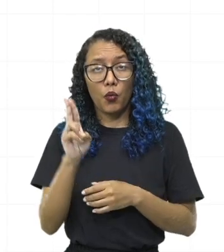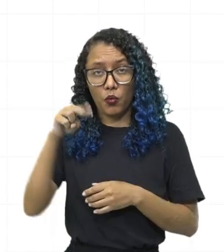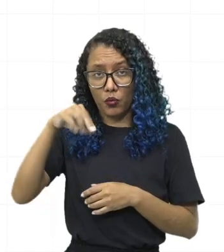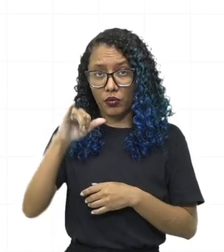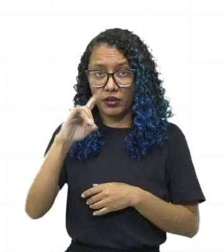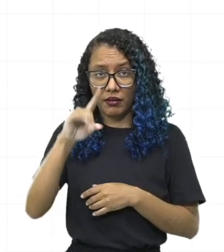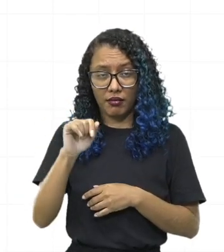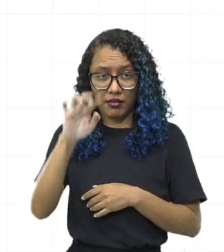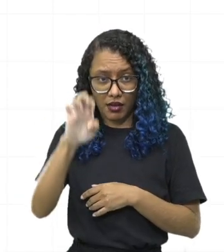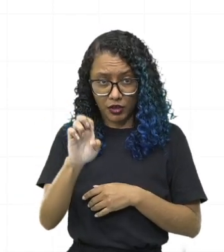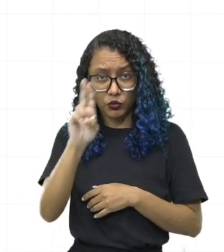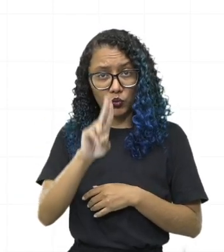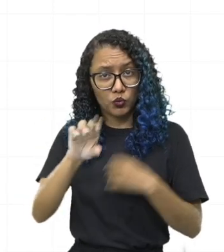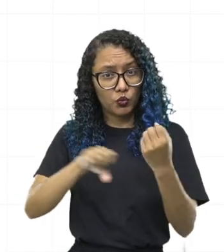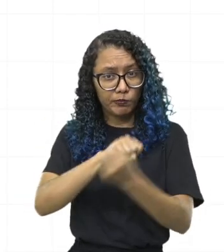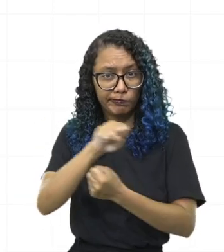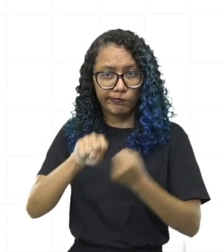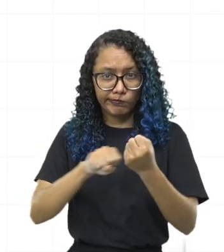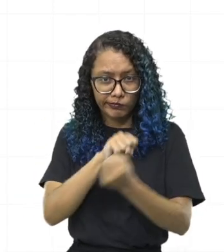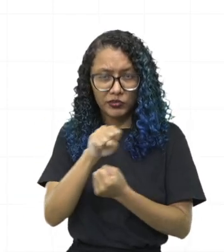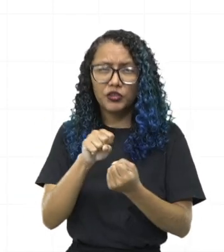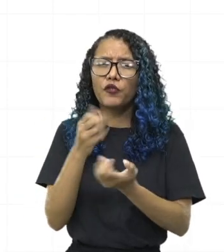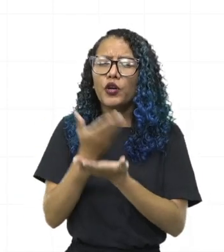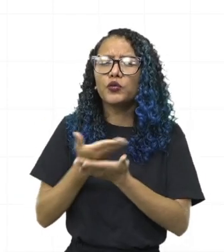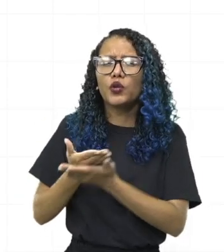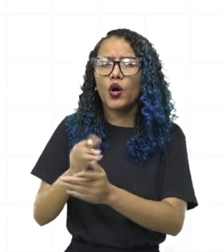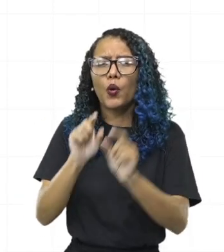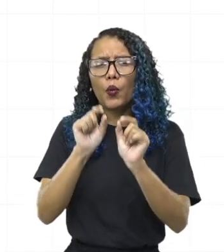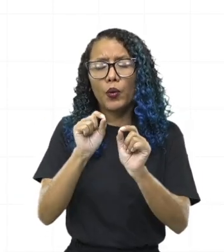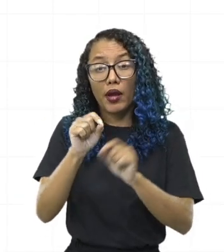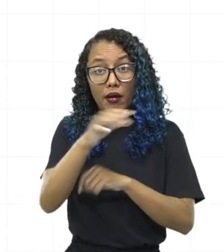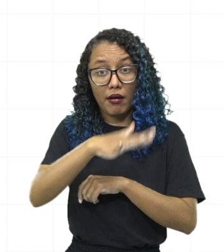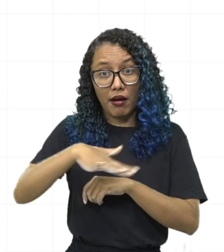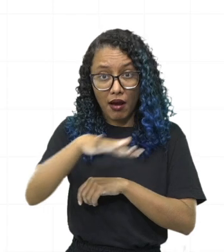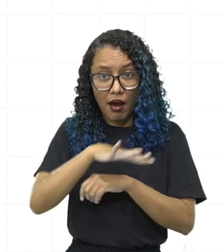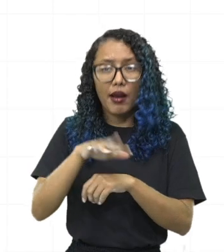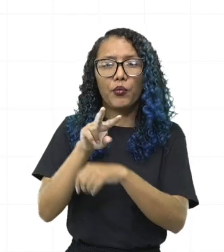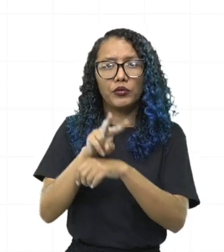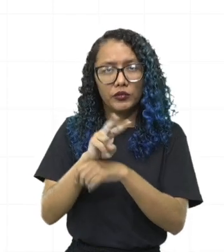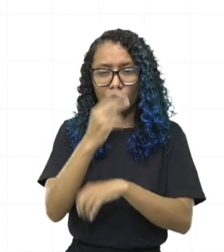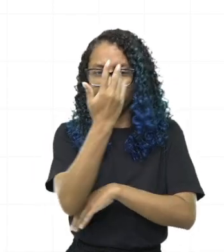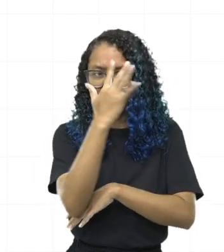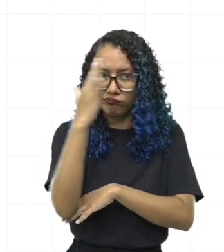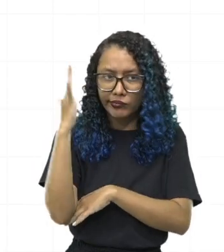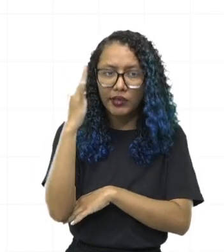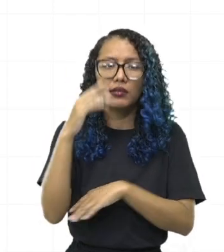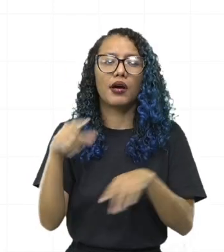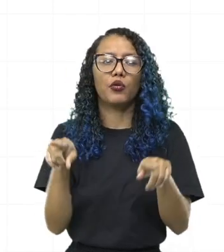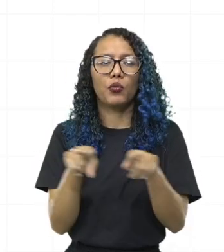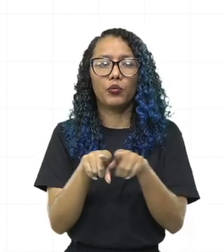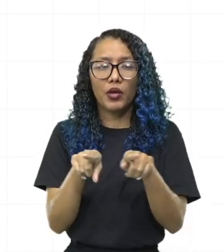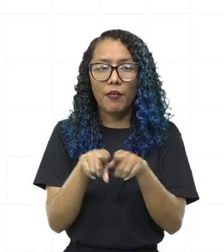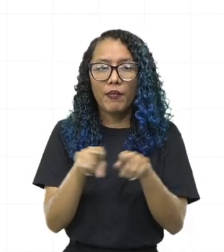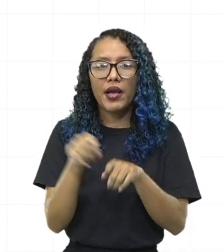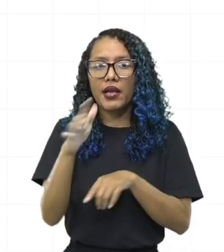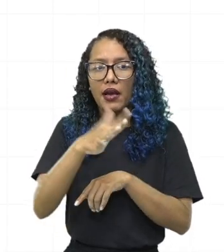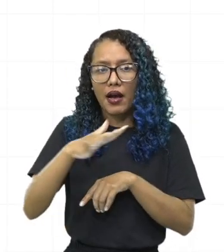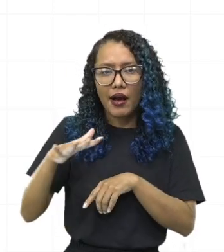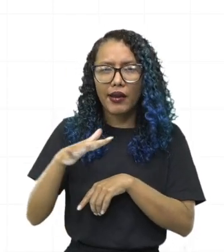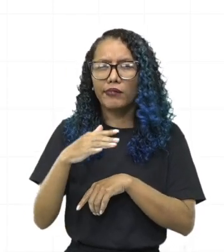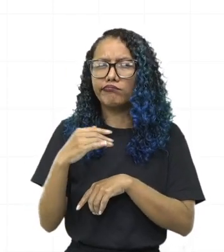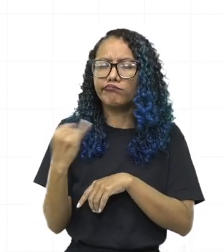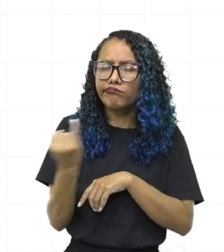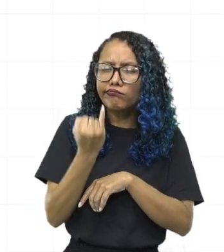uso sustentável, onde veremos a área de proteção ambiental, área de